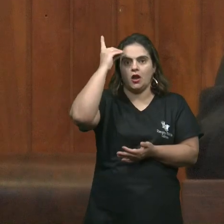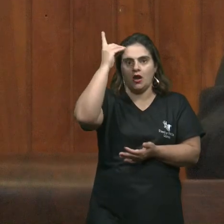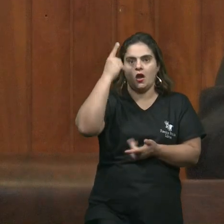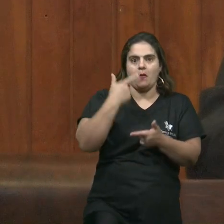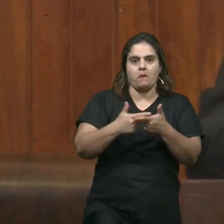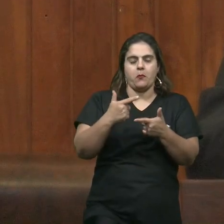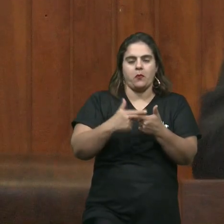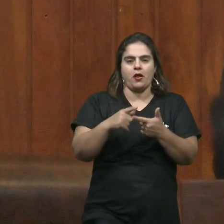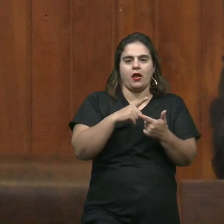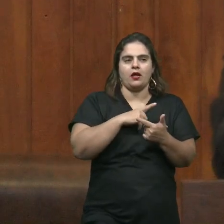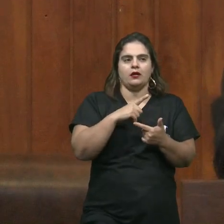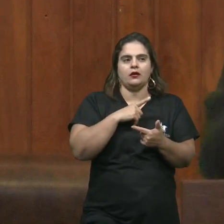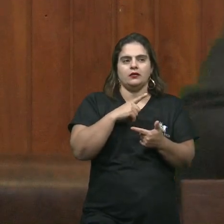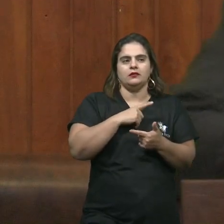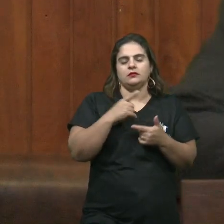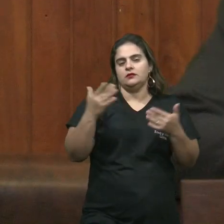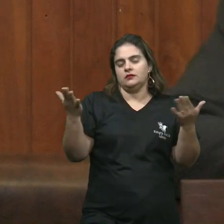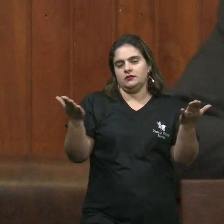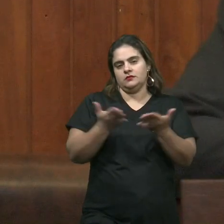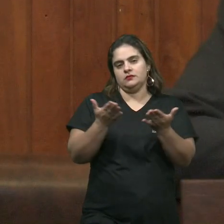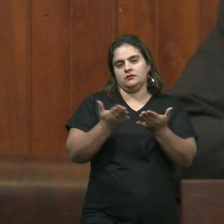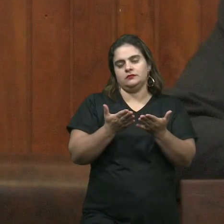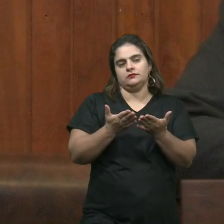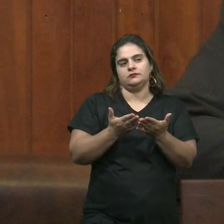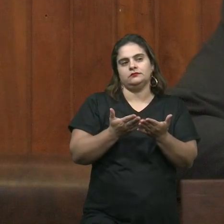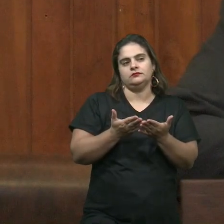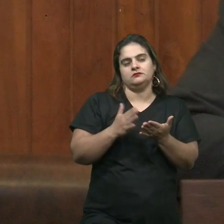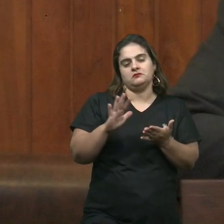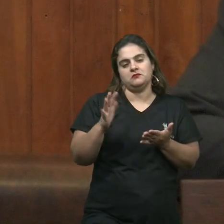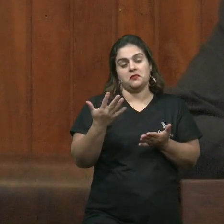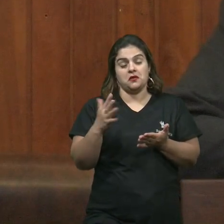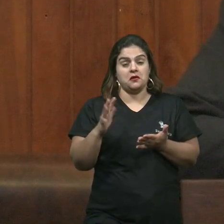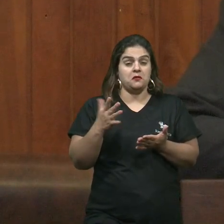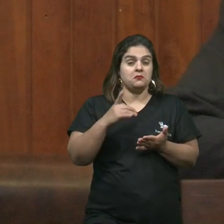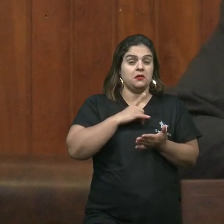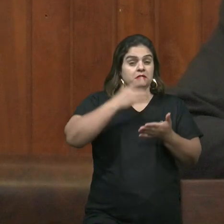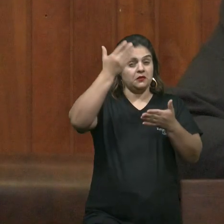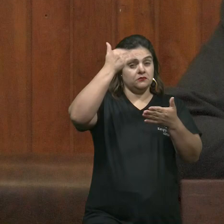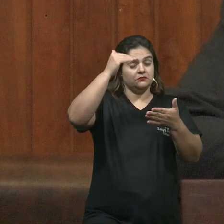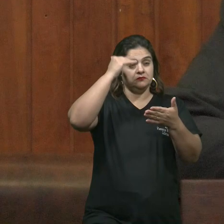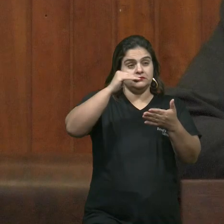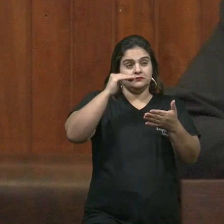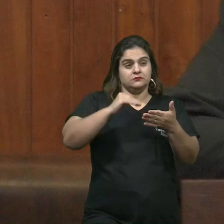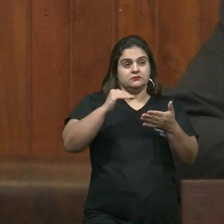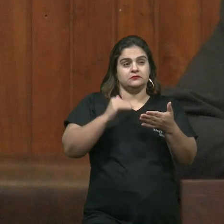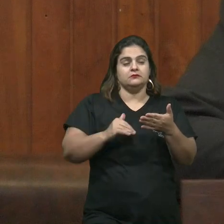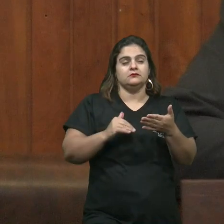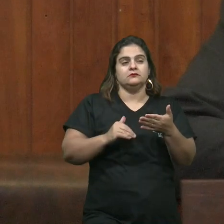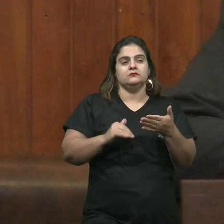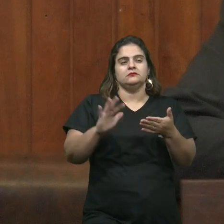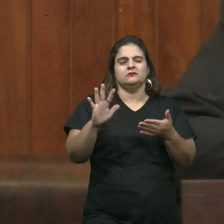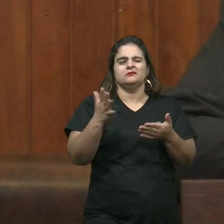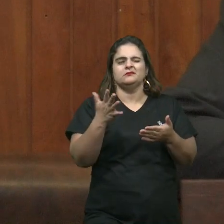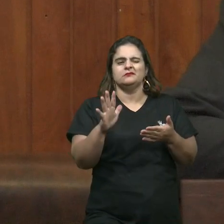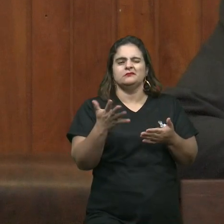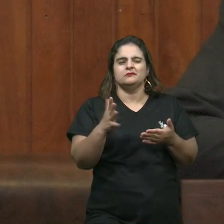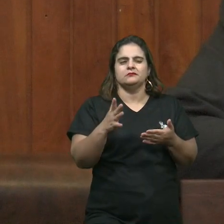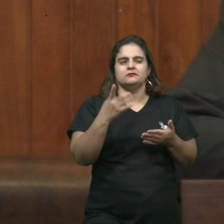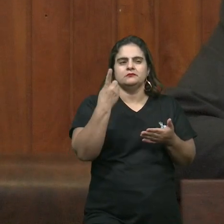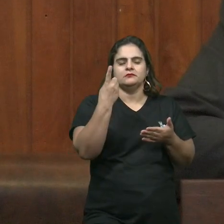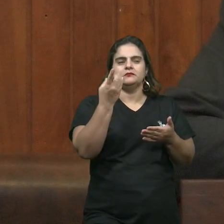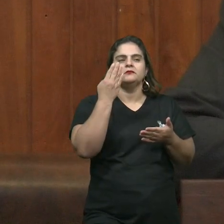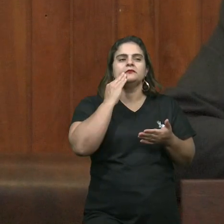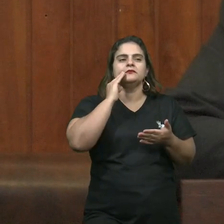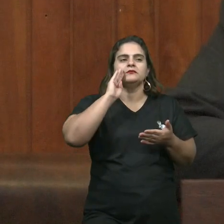Vinícius causou, vai deixar a Prefeitura, segundo dados dos especialistas, com quase um